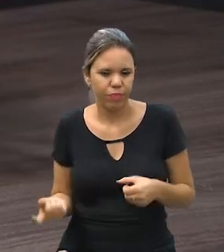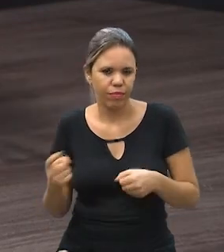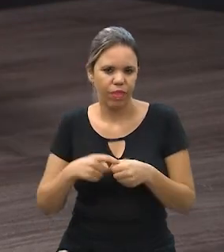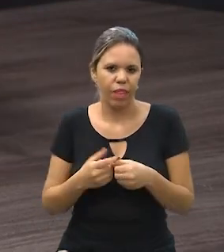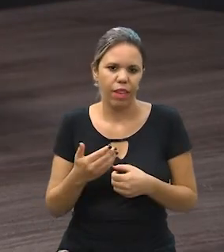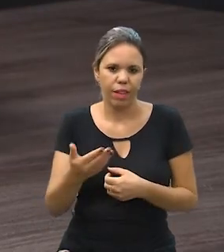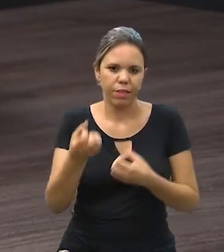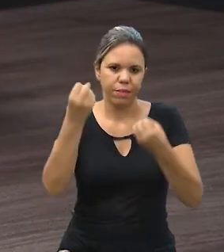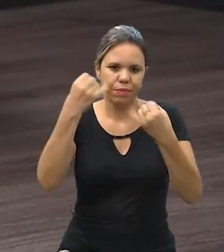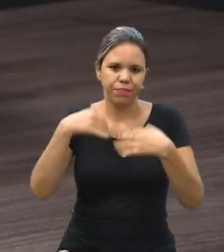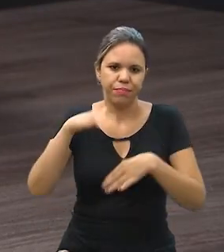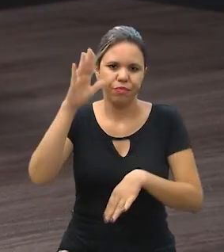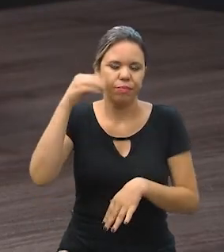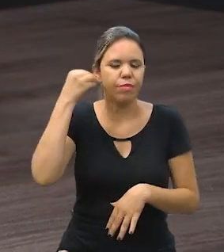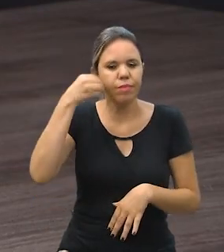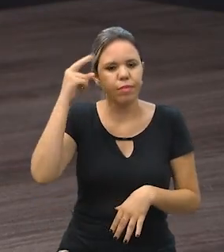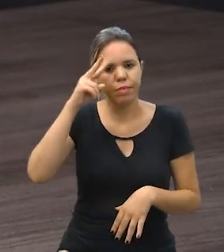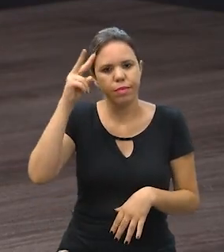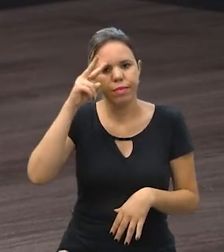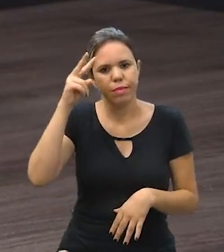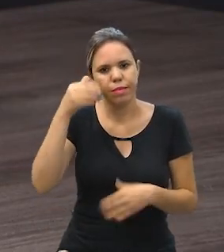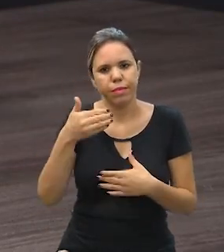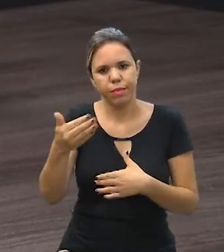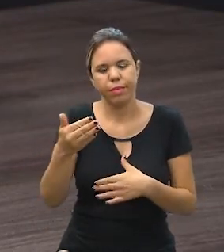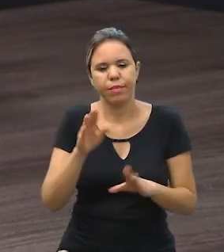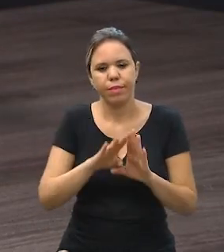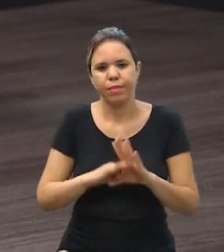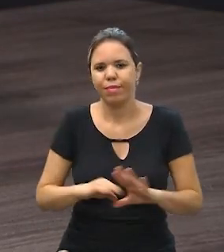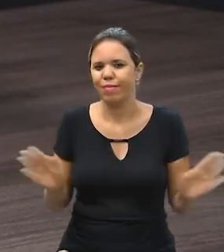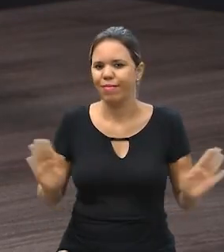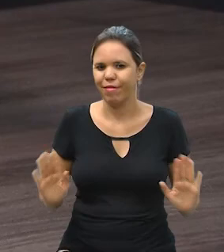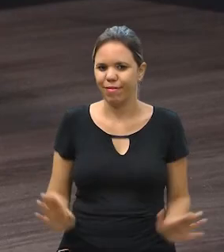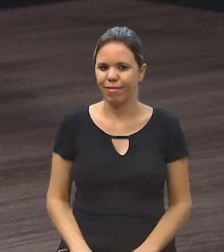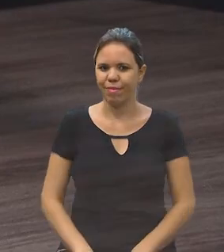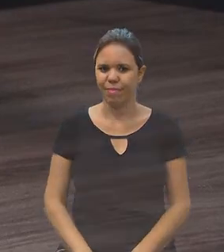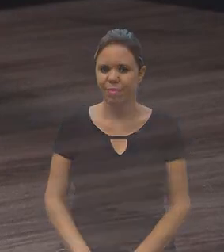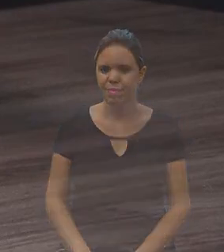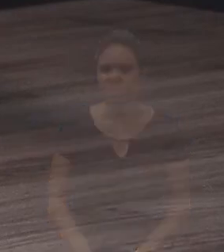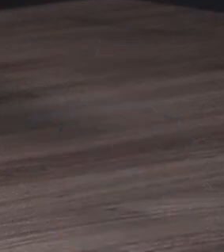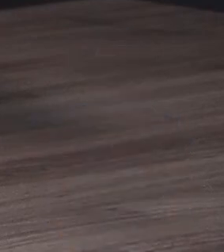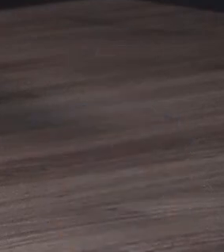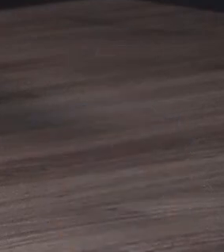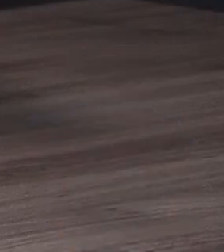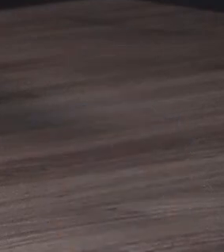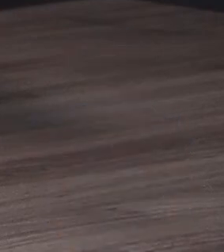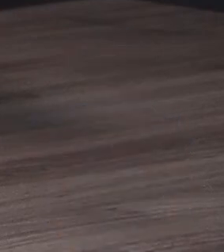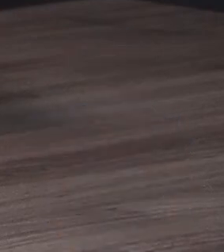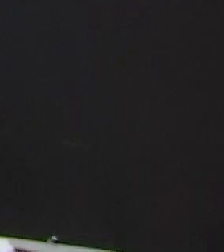volta contando mais histórias num próximo programa. Até mais!